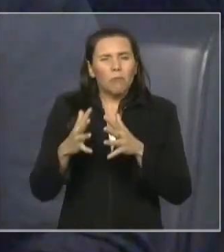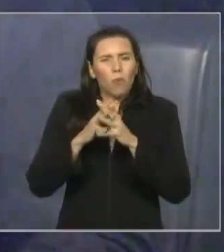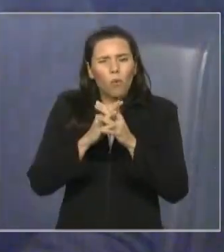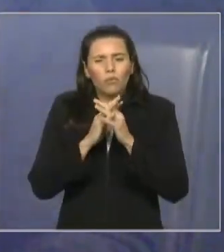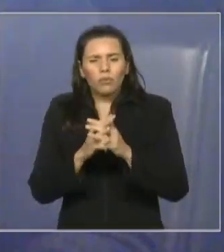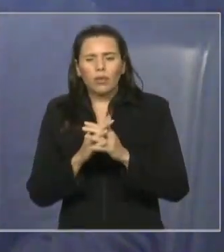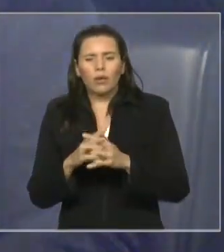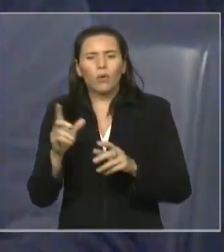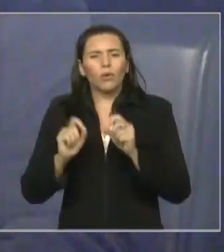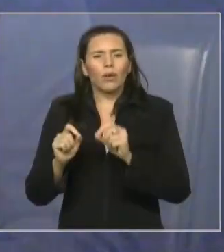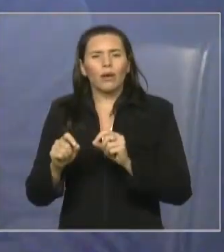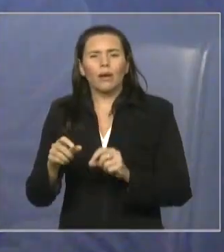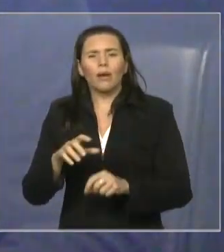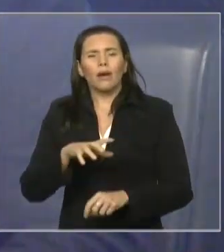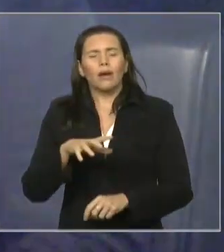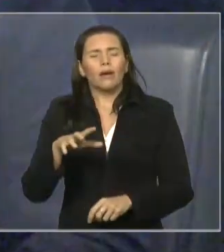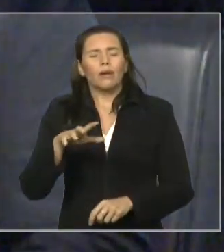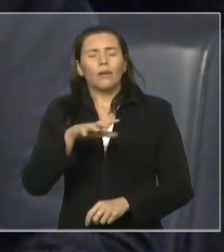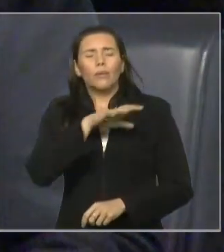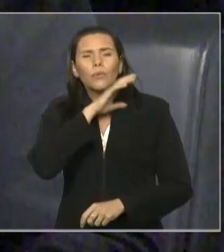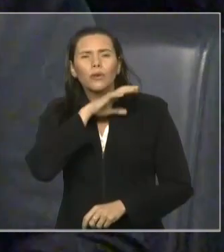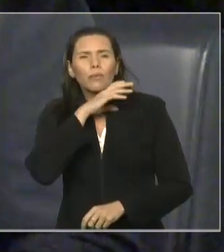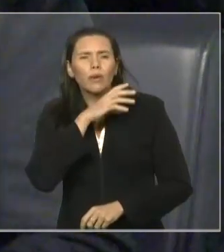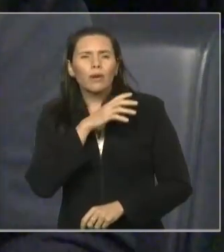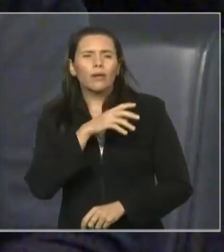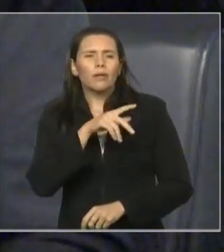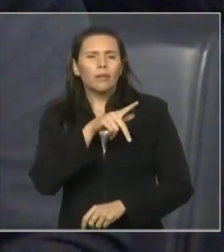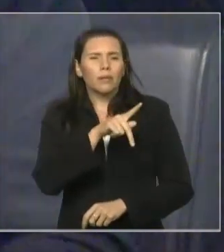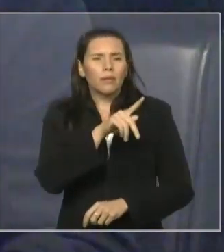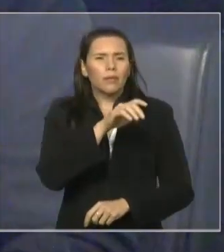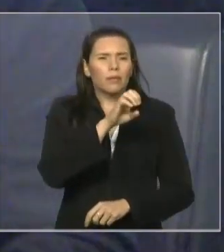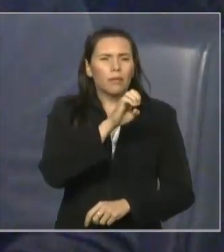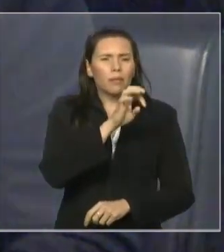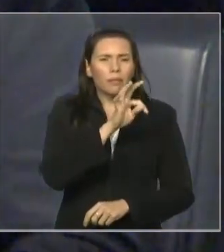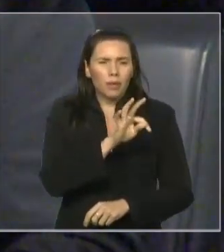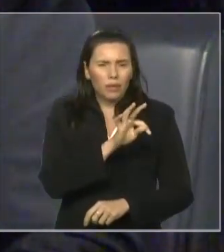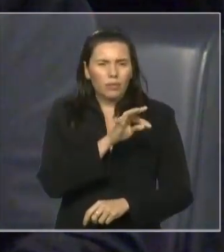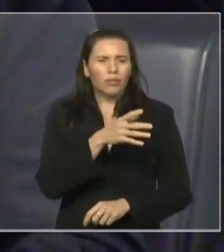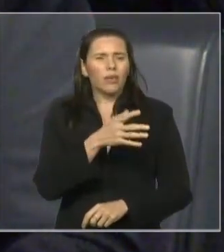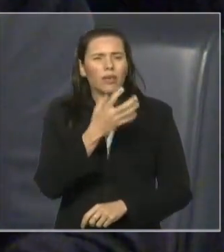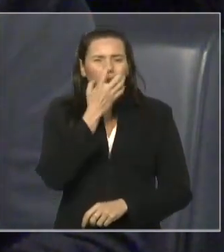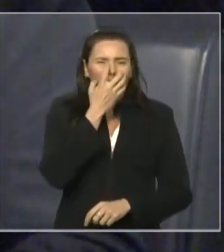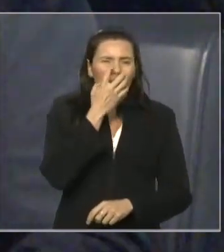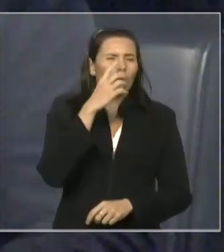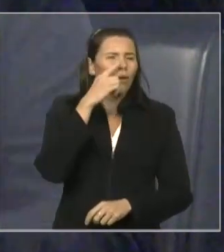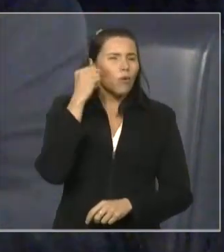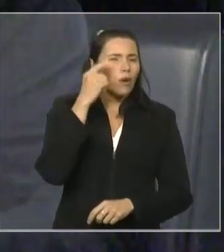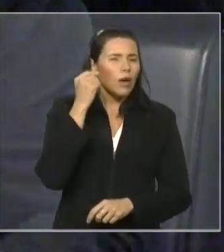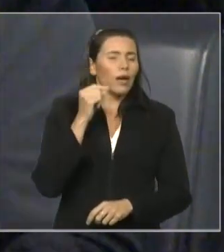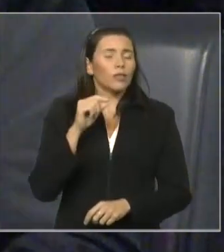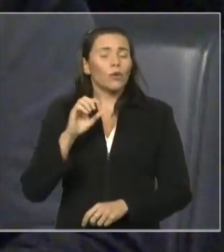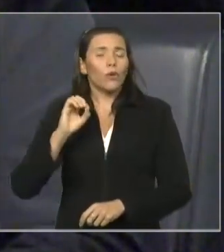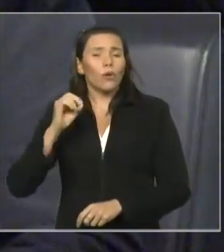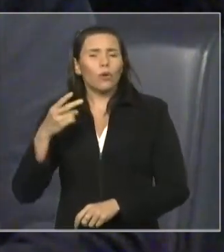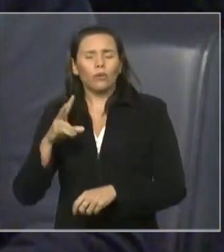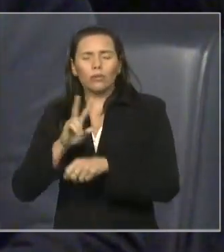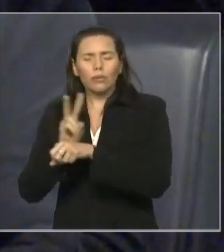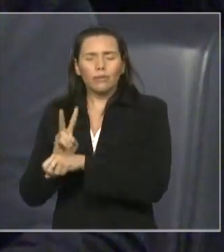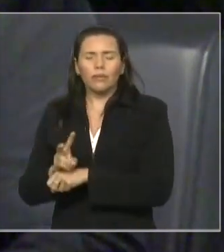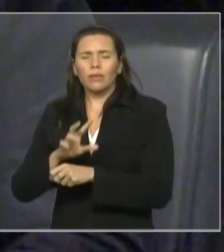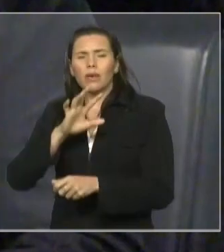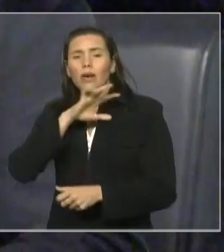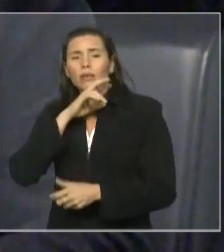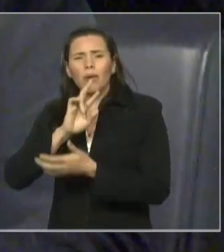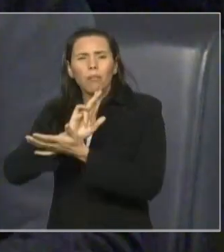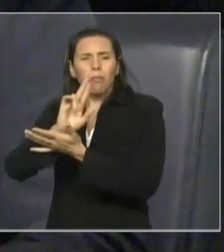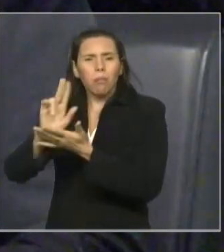sobre a questão de o que é animal de estimação e defesa dos animais como uma coisa mais abrangente. O deputado Vinícius Louro